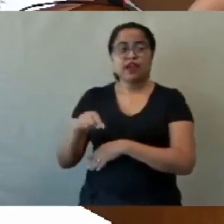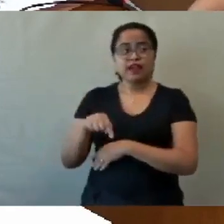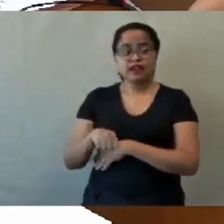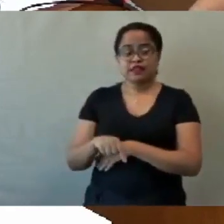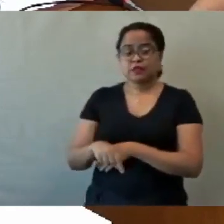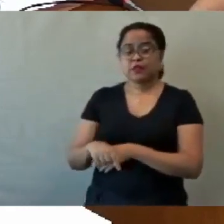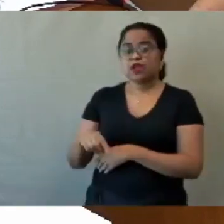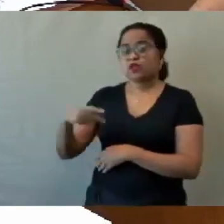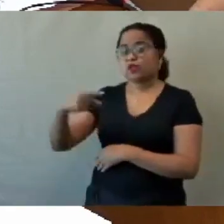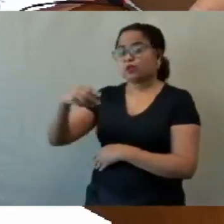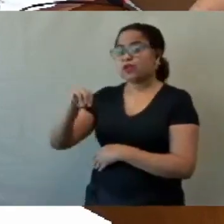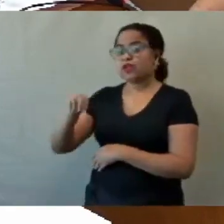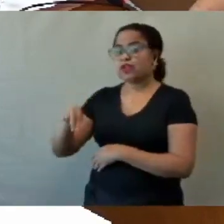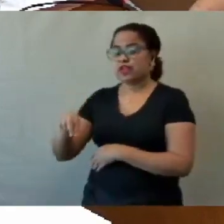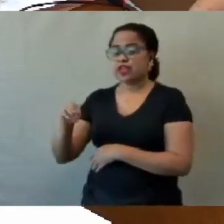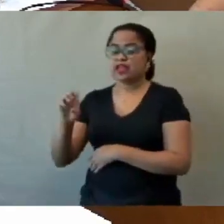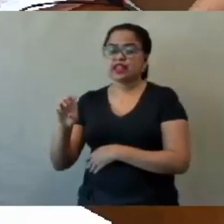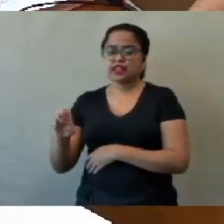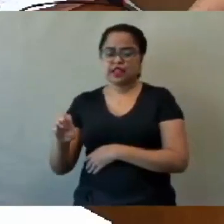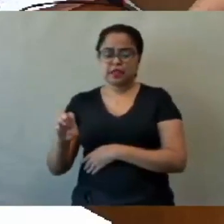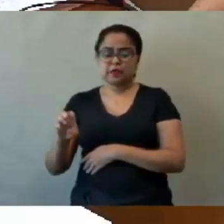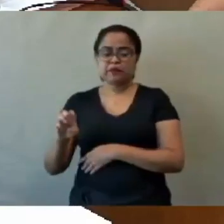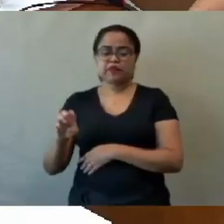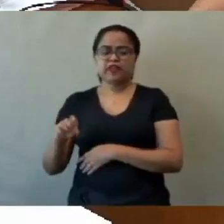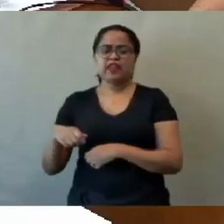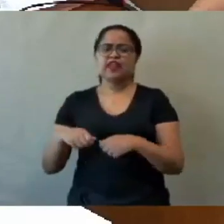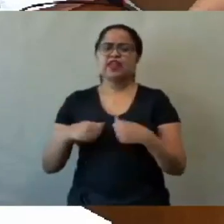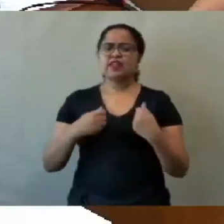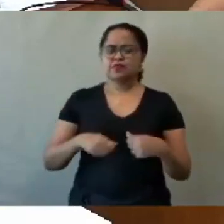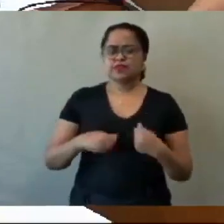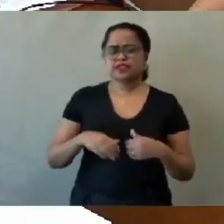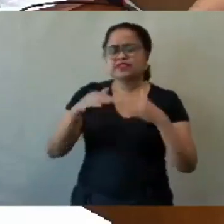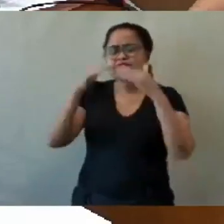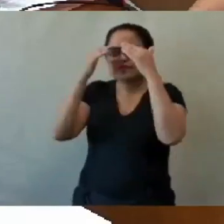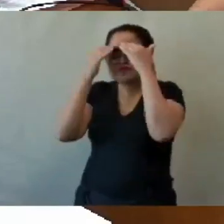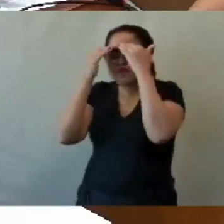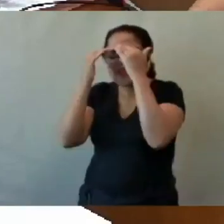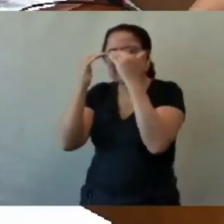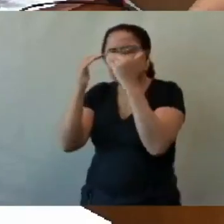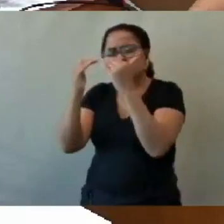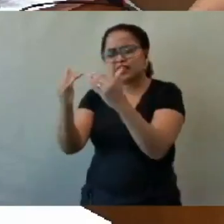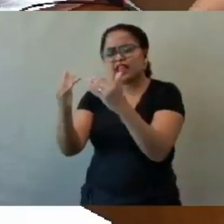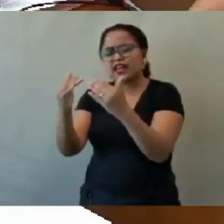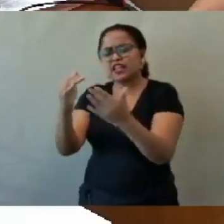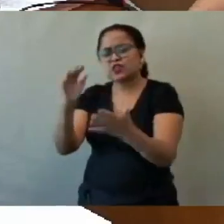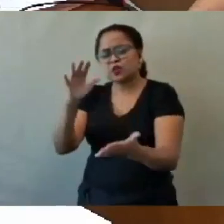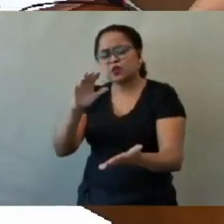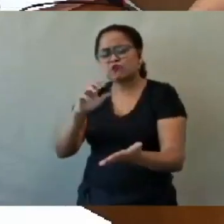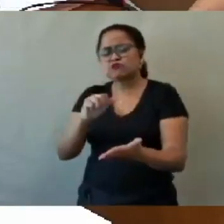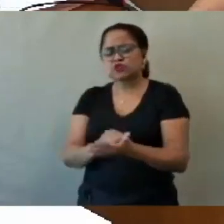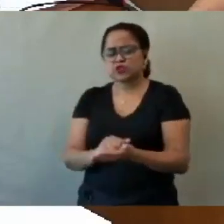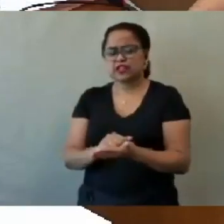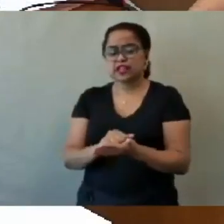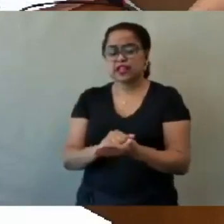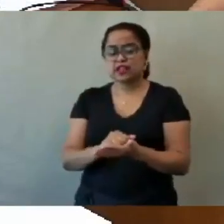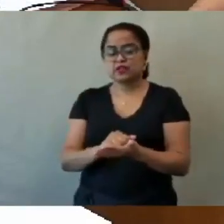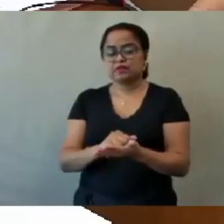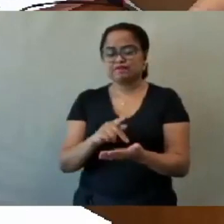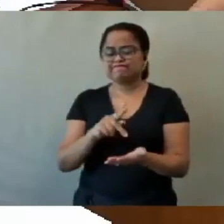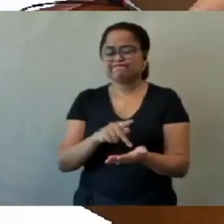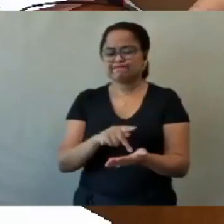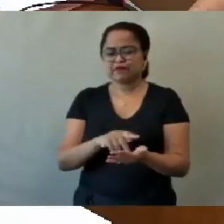o Plano Nacional de Educação, ele precisa ser respeitado, ele precisa ser consolidado, porque ele vem da